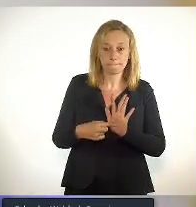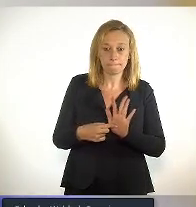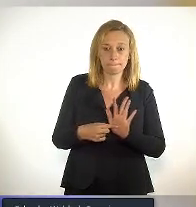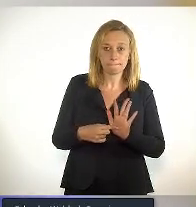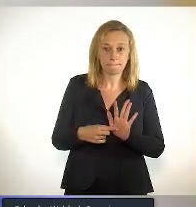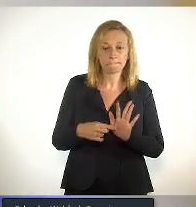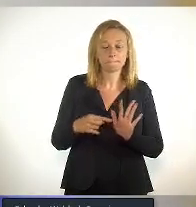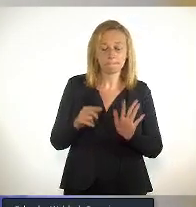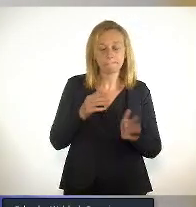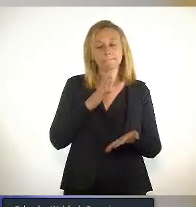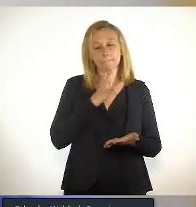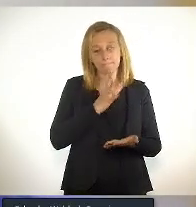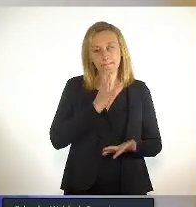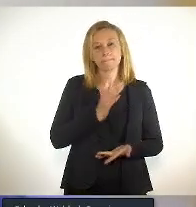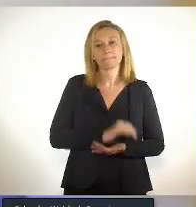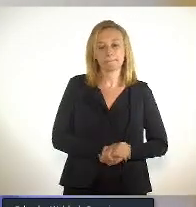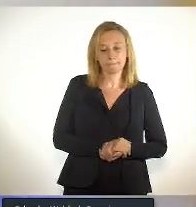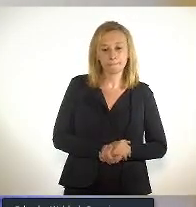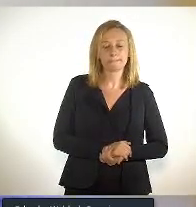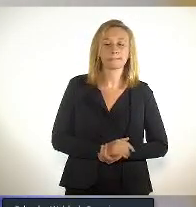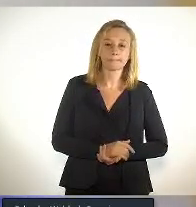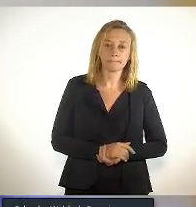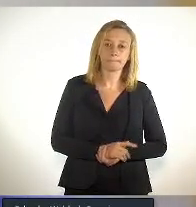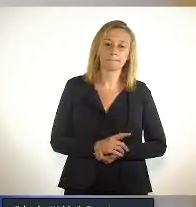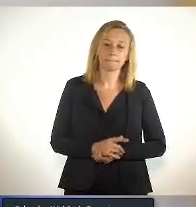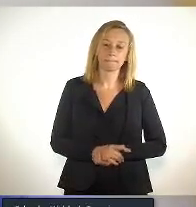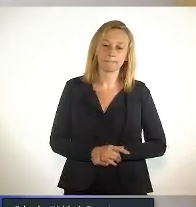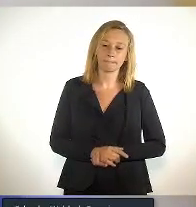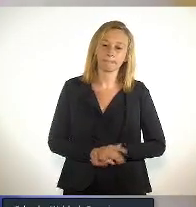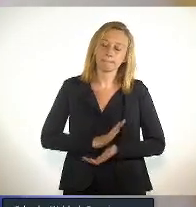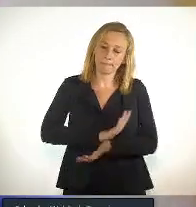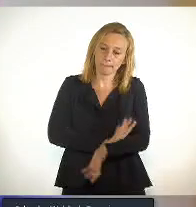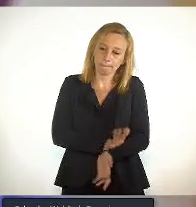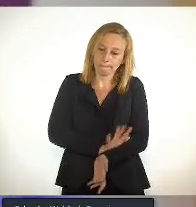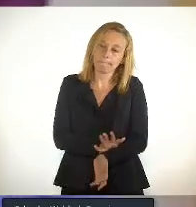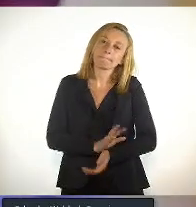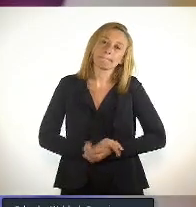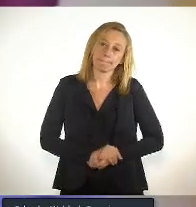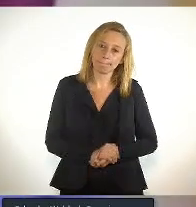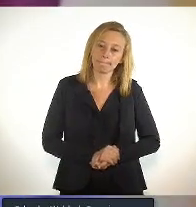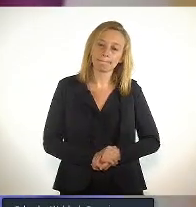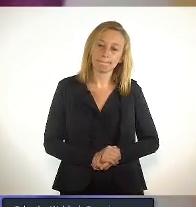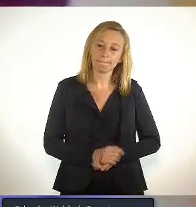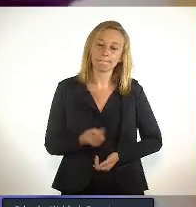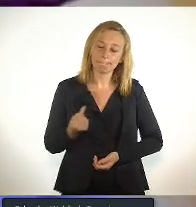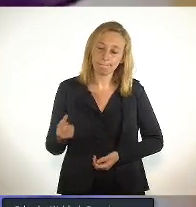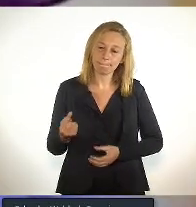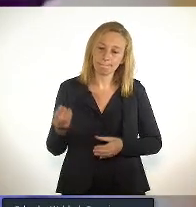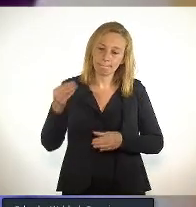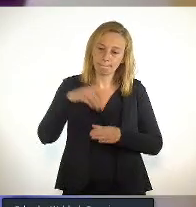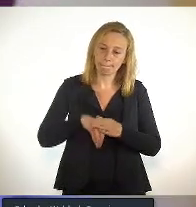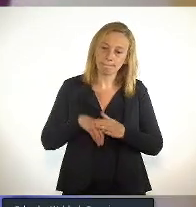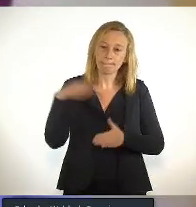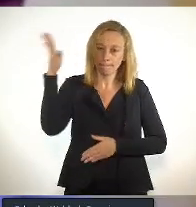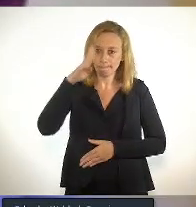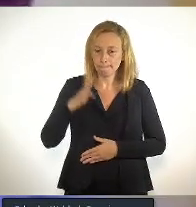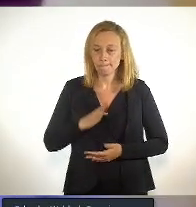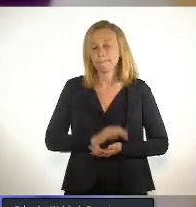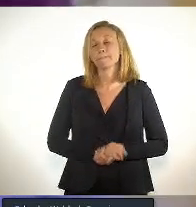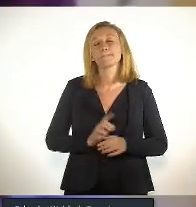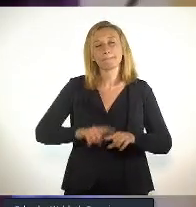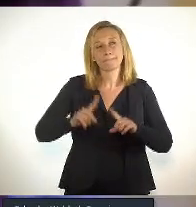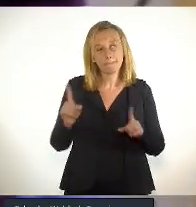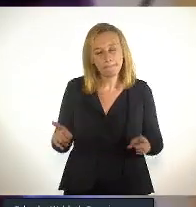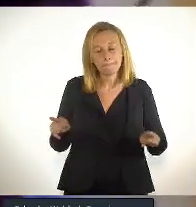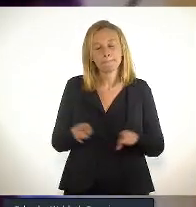traço, reconhece a existência do racismo entre nós no Brasil. Mais